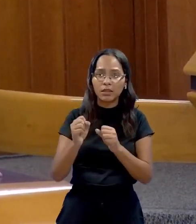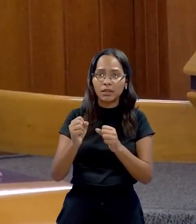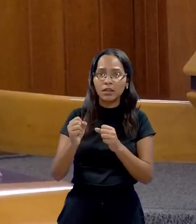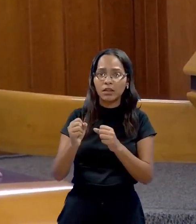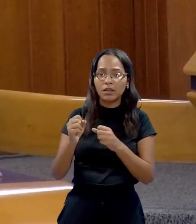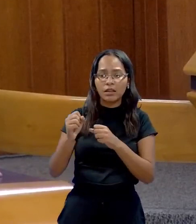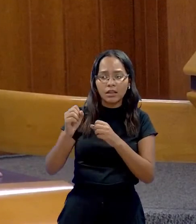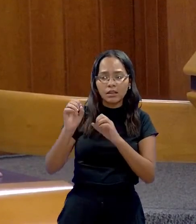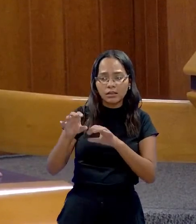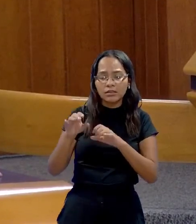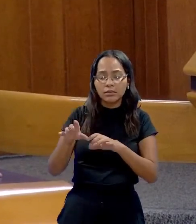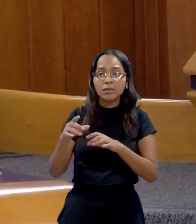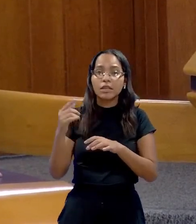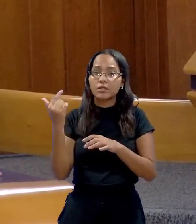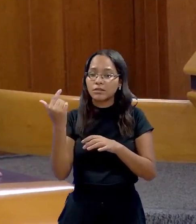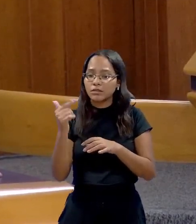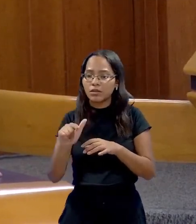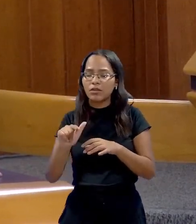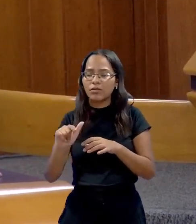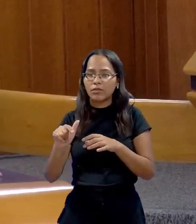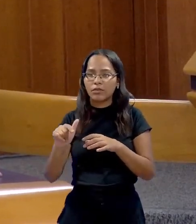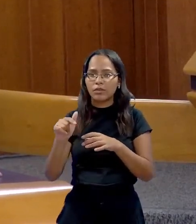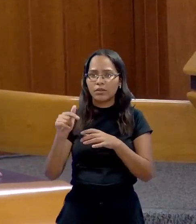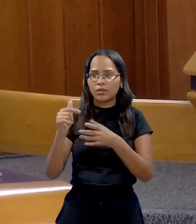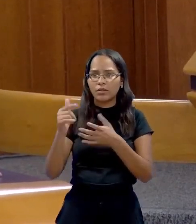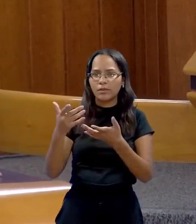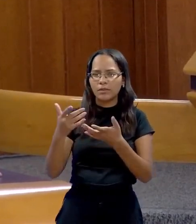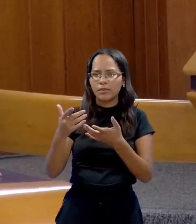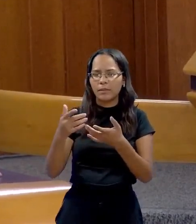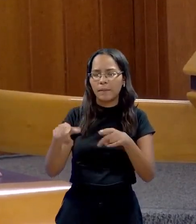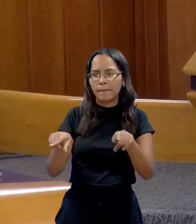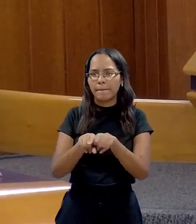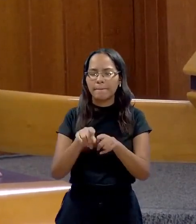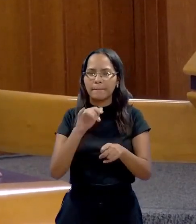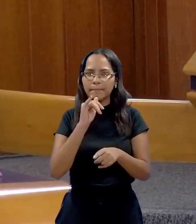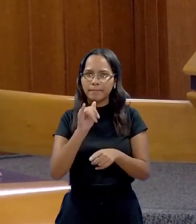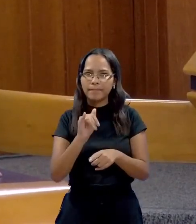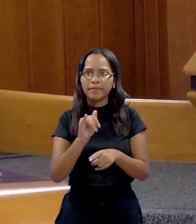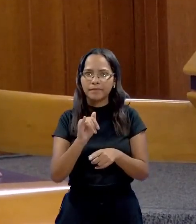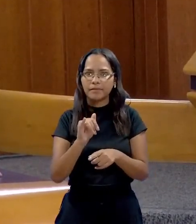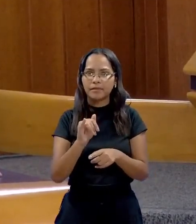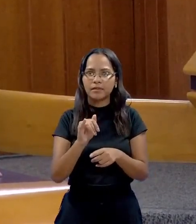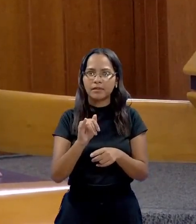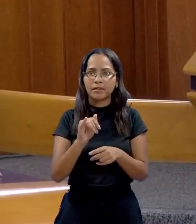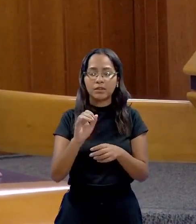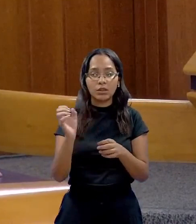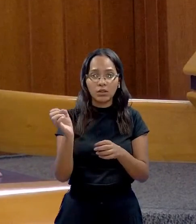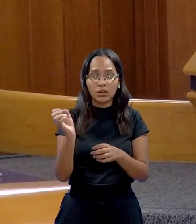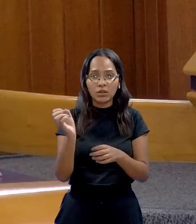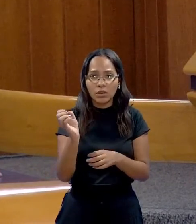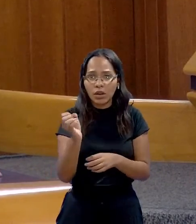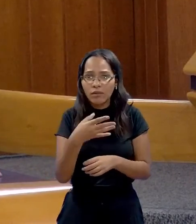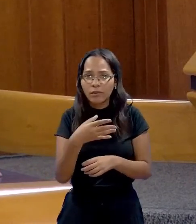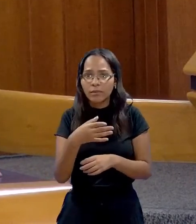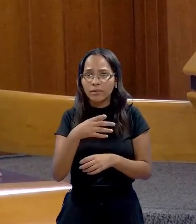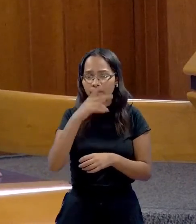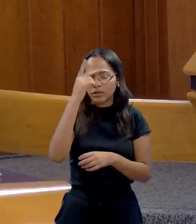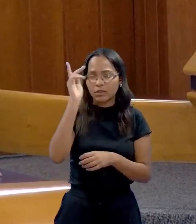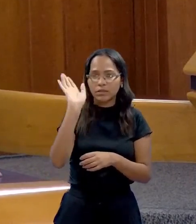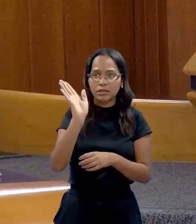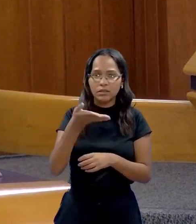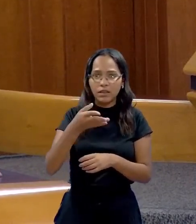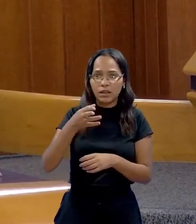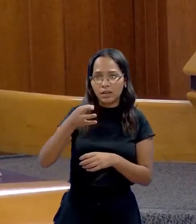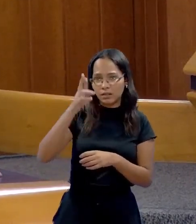se candidatar novamente. Dialogamos sobre a hipótese também de novas candidaturas de quem já tem um e dois mandatos, pois